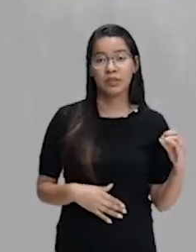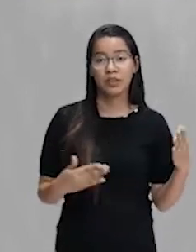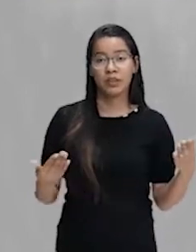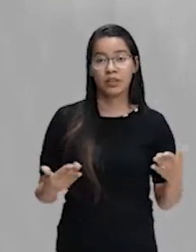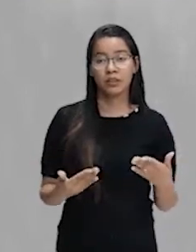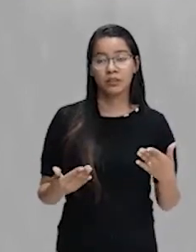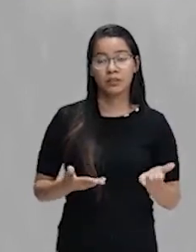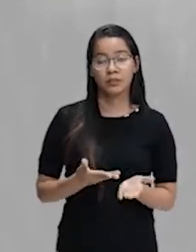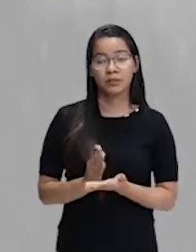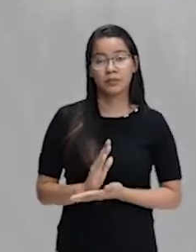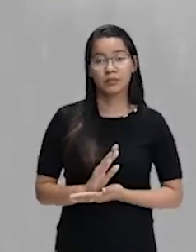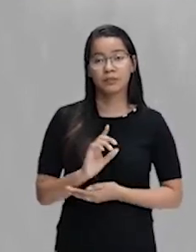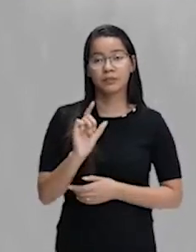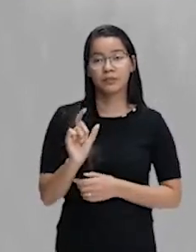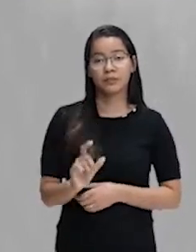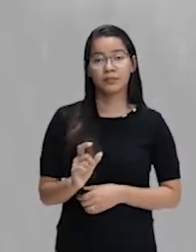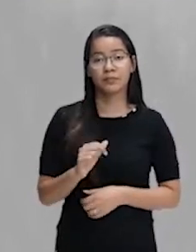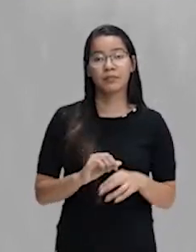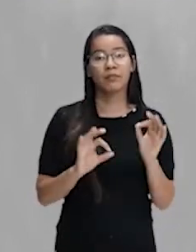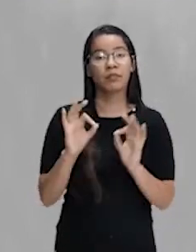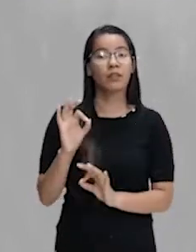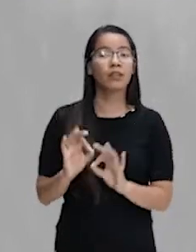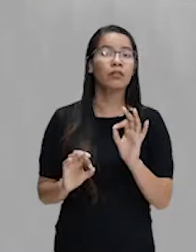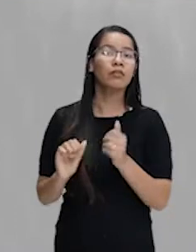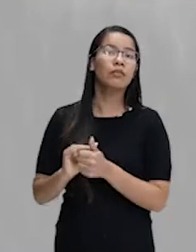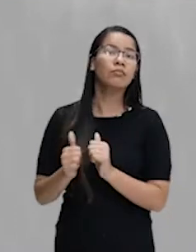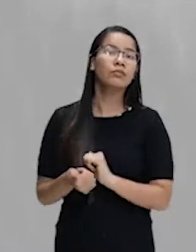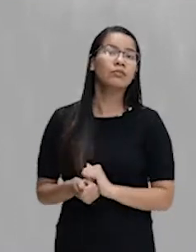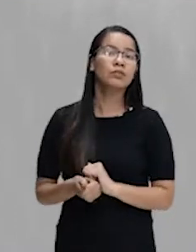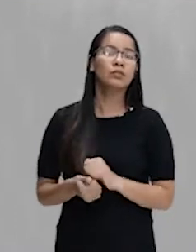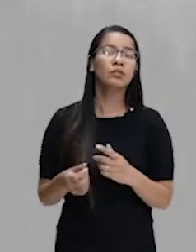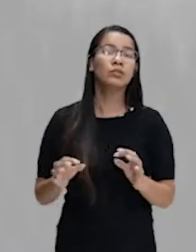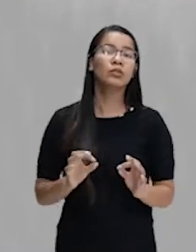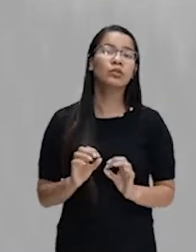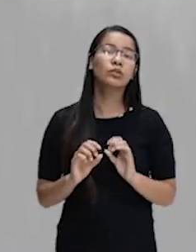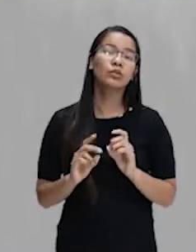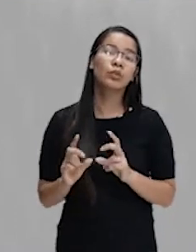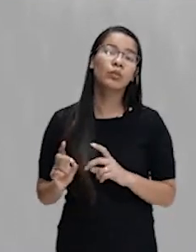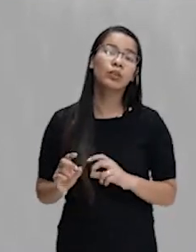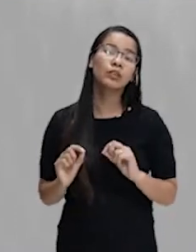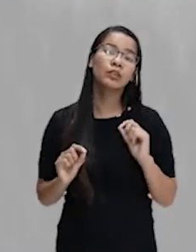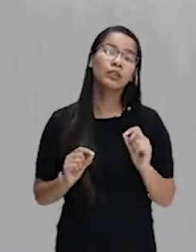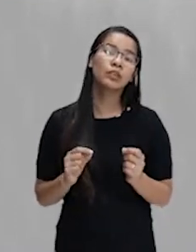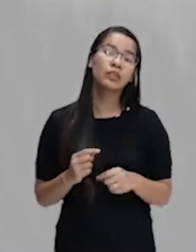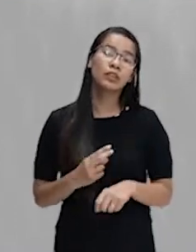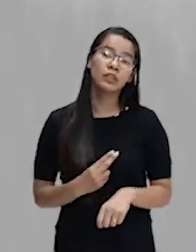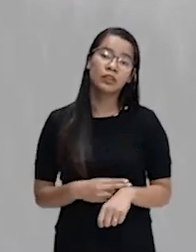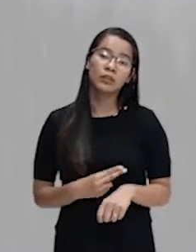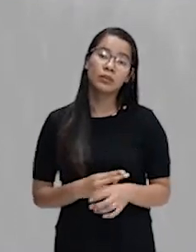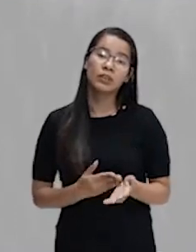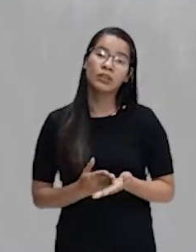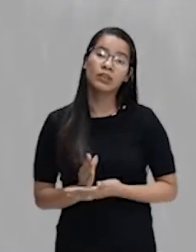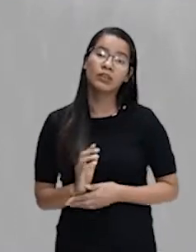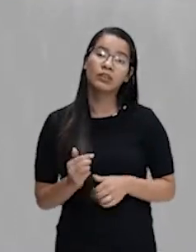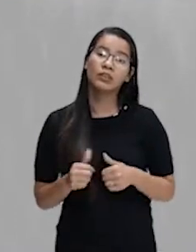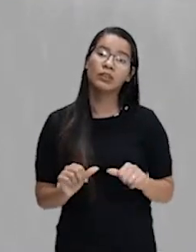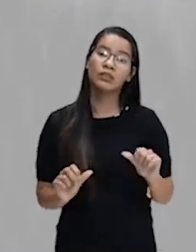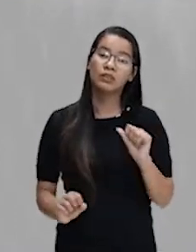momento, ele passa por uma rearticulação do comércio. O comércio que durante a Alta Idade Média estava